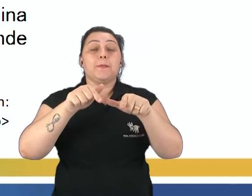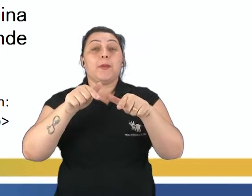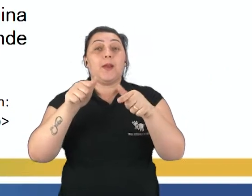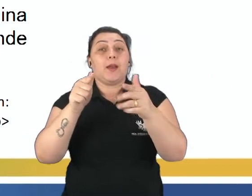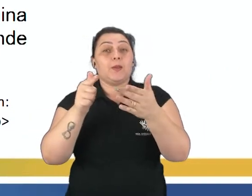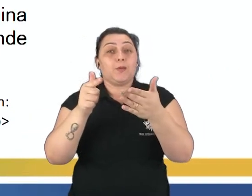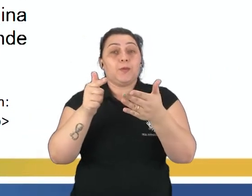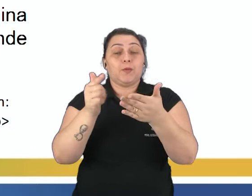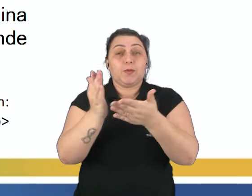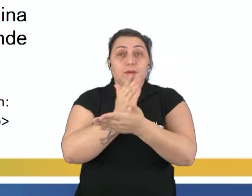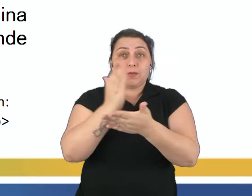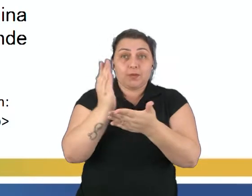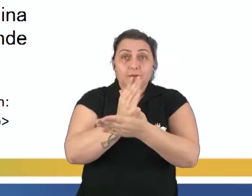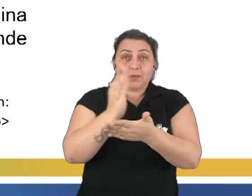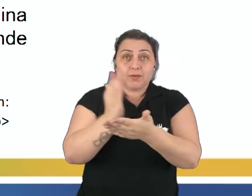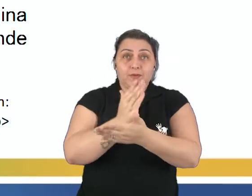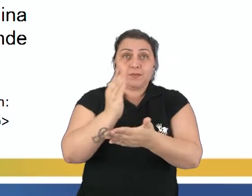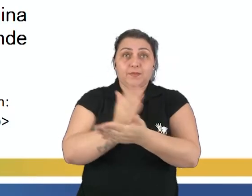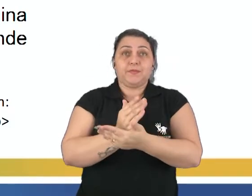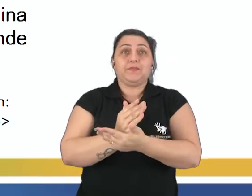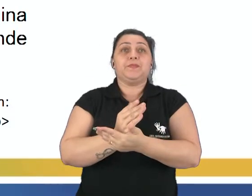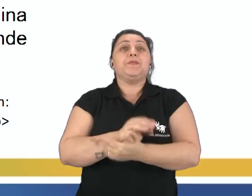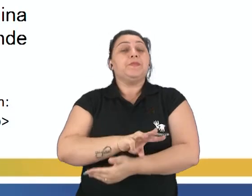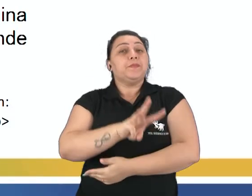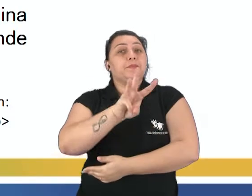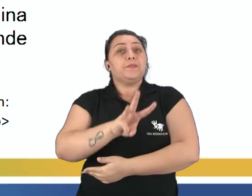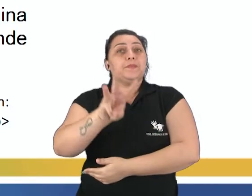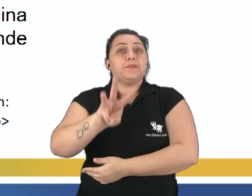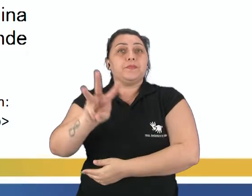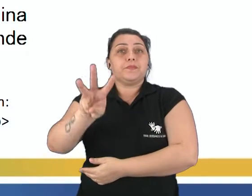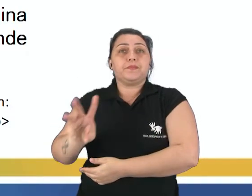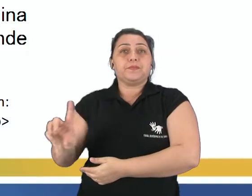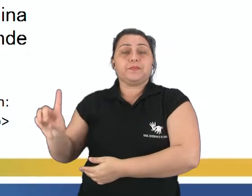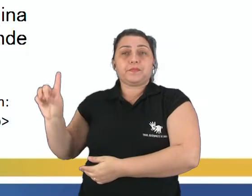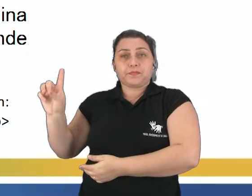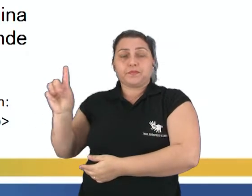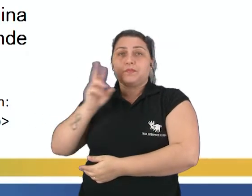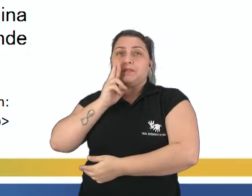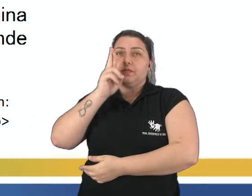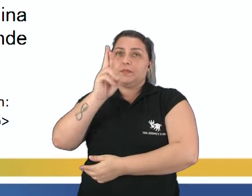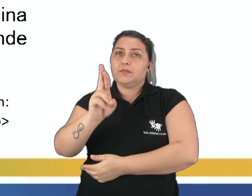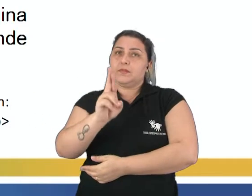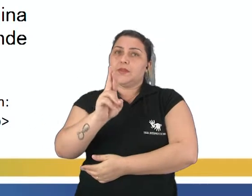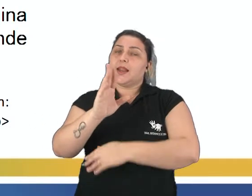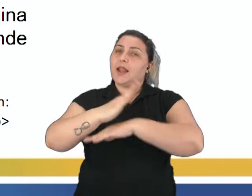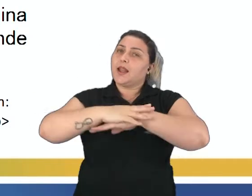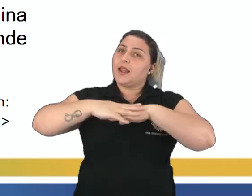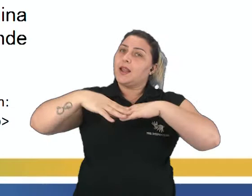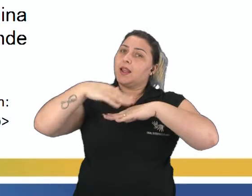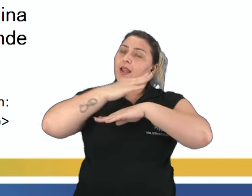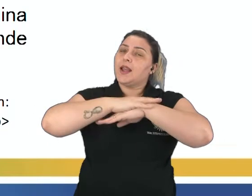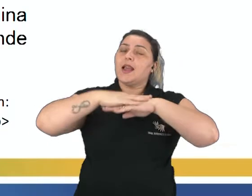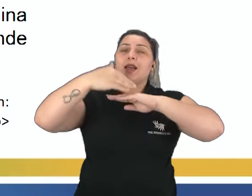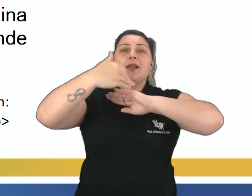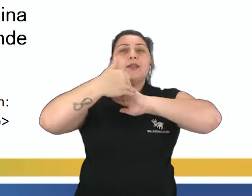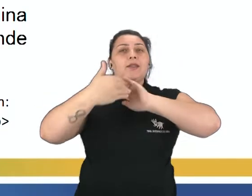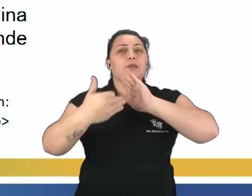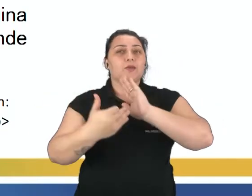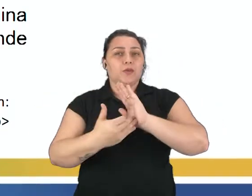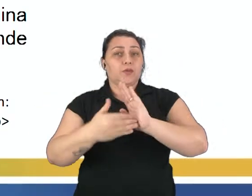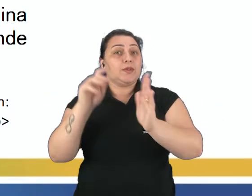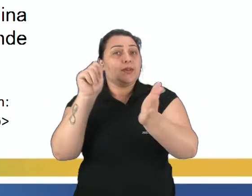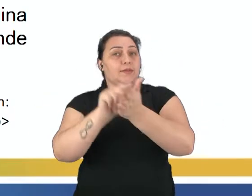páginas, Aí aqui nós temos o site dela, onde responde carinhosamente a todos os